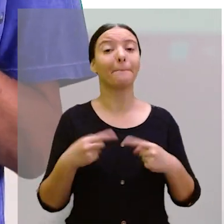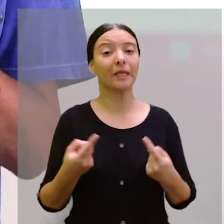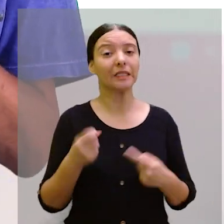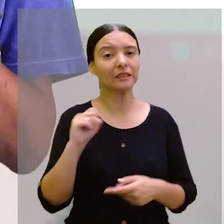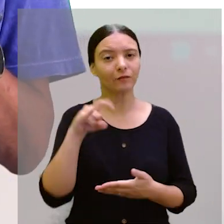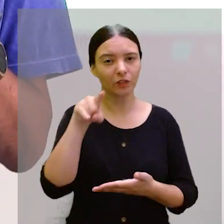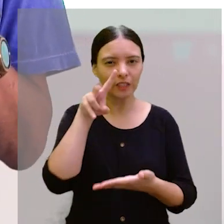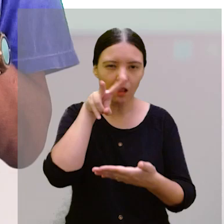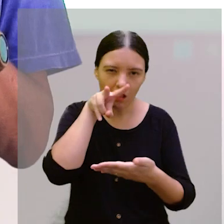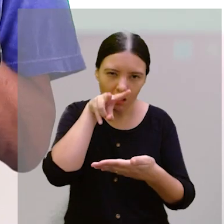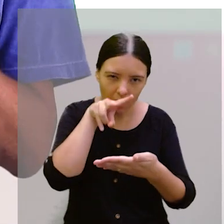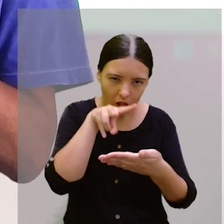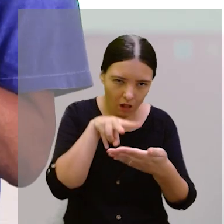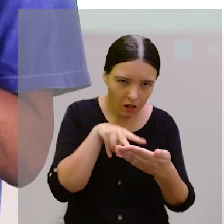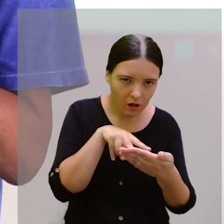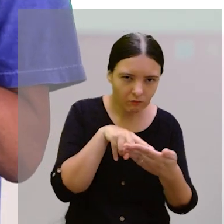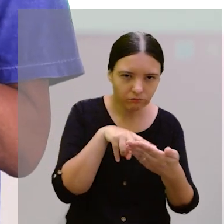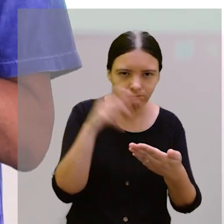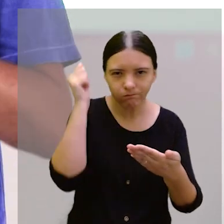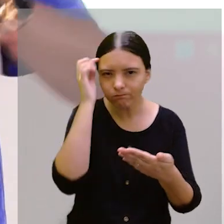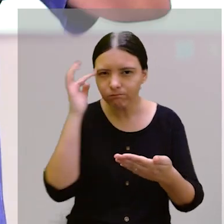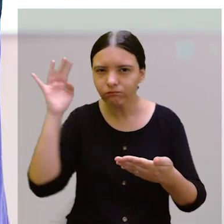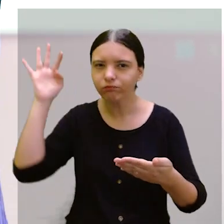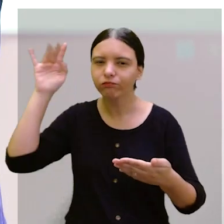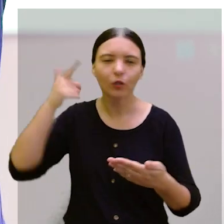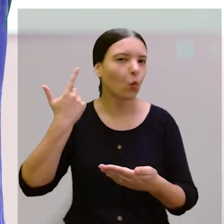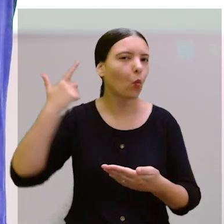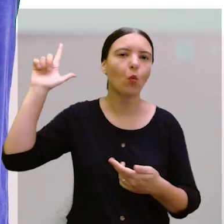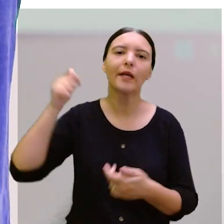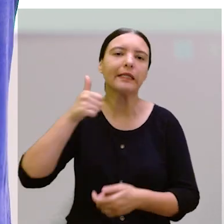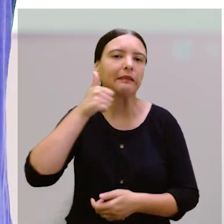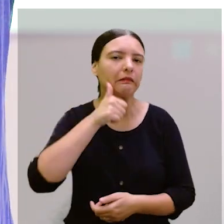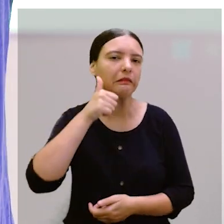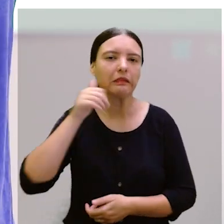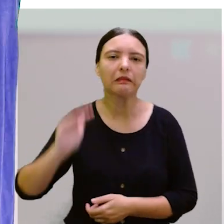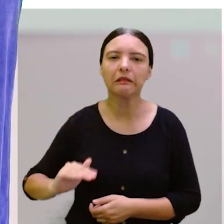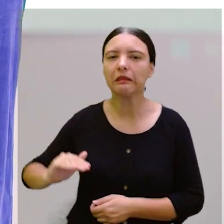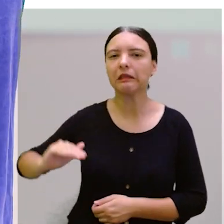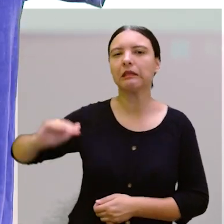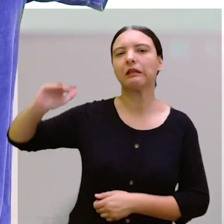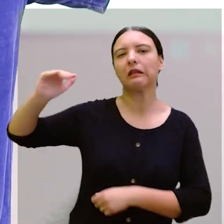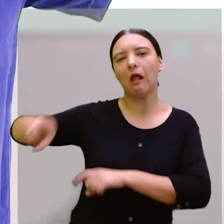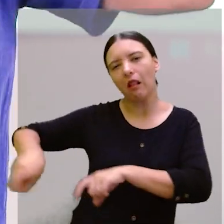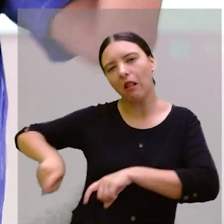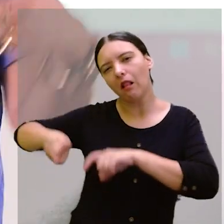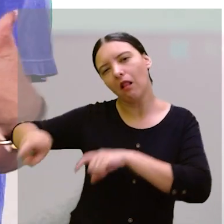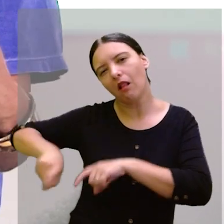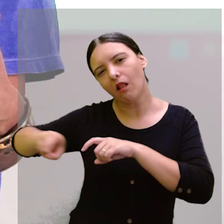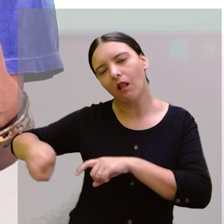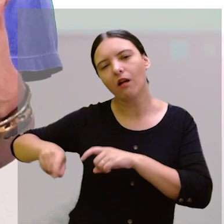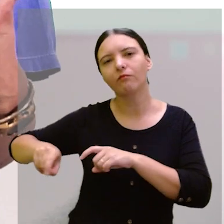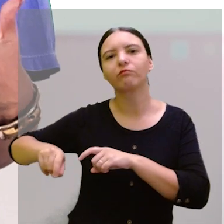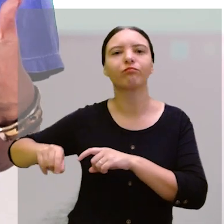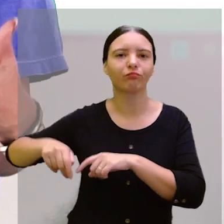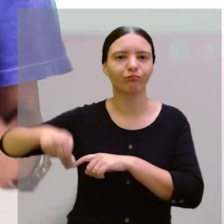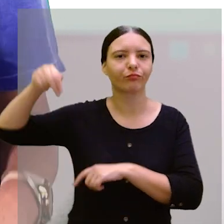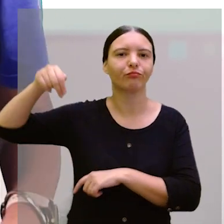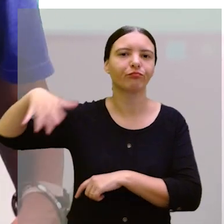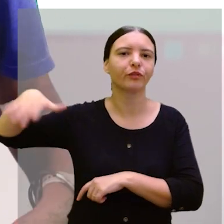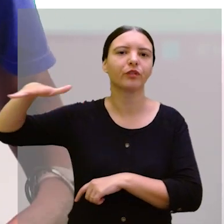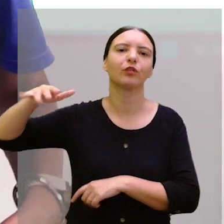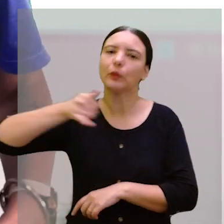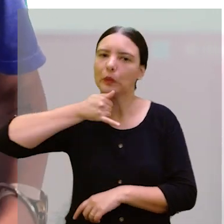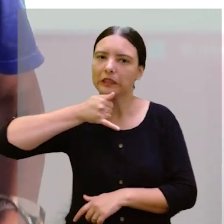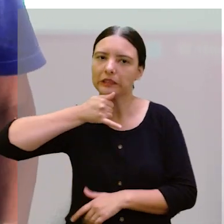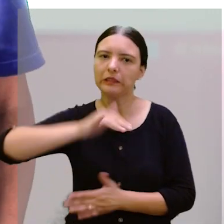lê, você mergulha em outros universos, né? Você lê sobre uma garota que cresceu no sertão nordestino, que aliás é uma das minhas dicas de